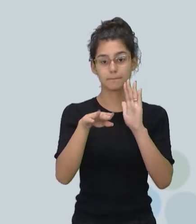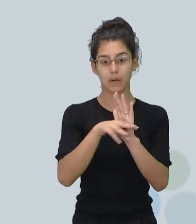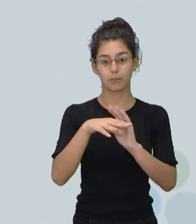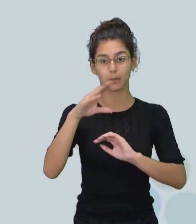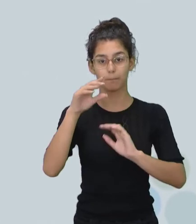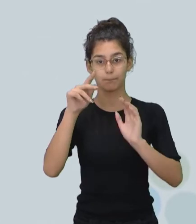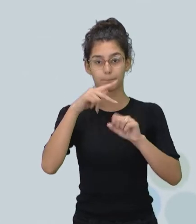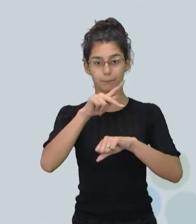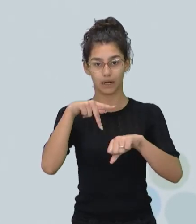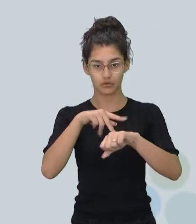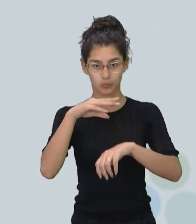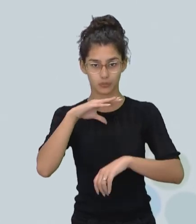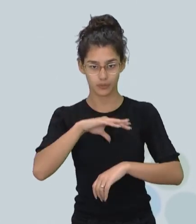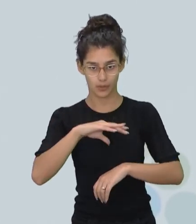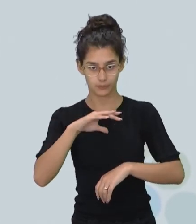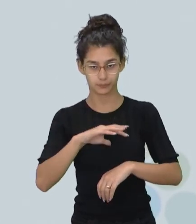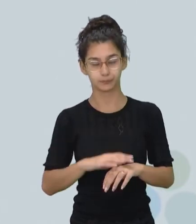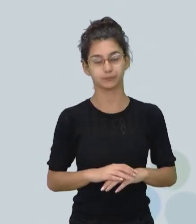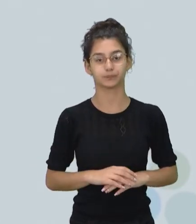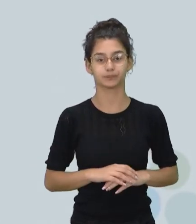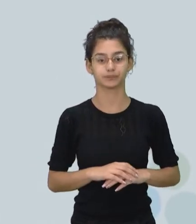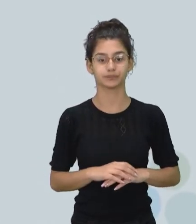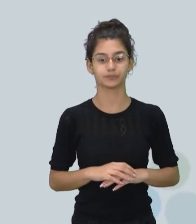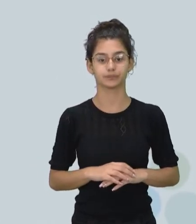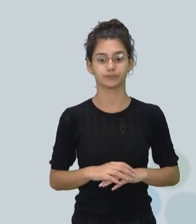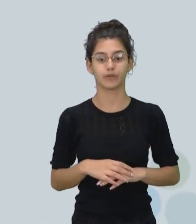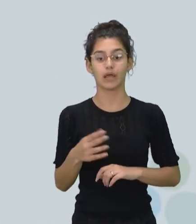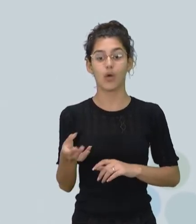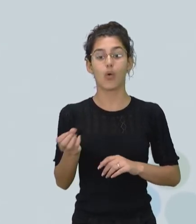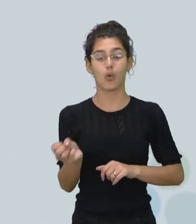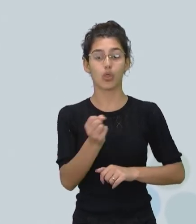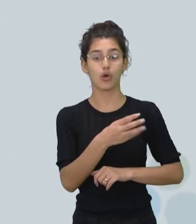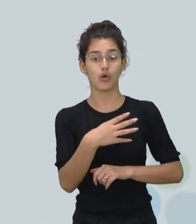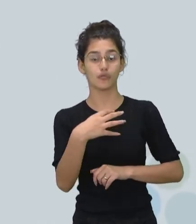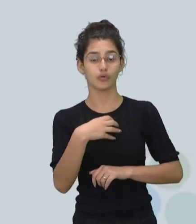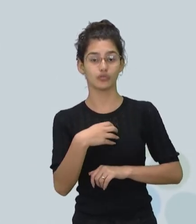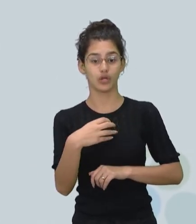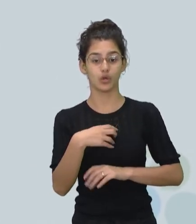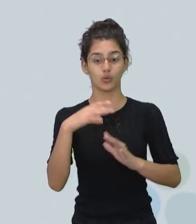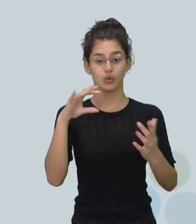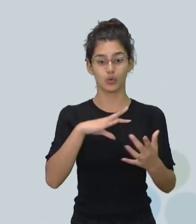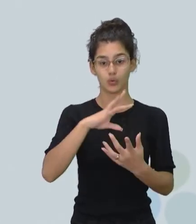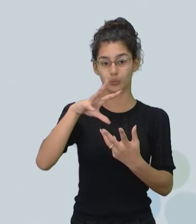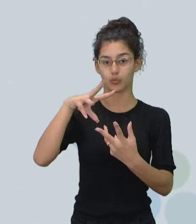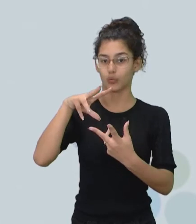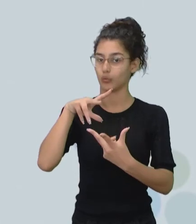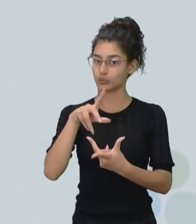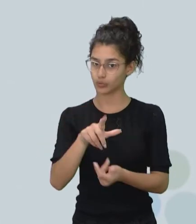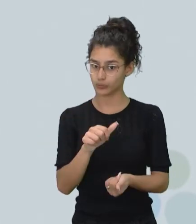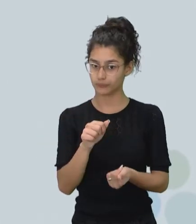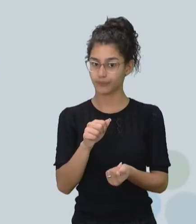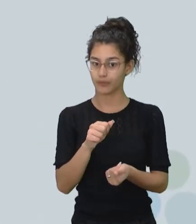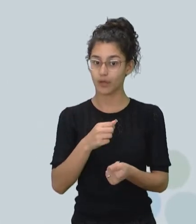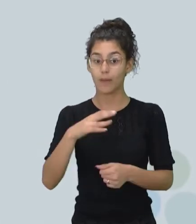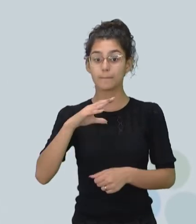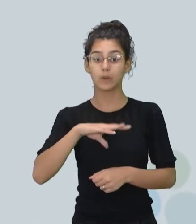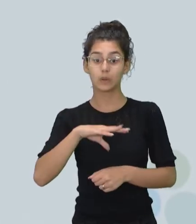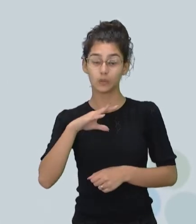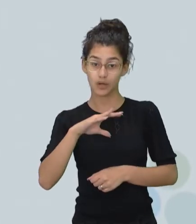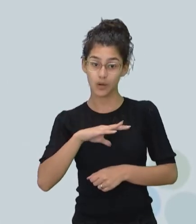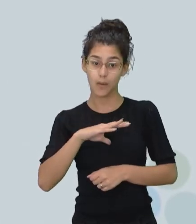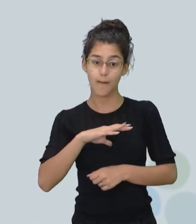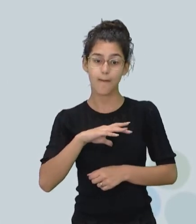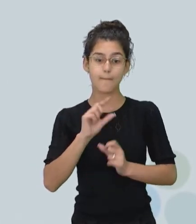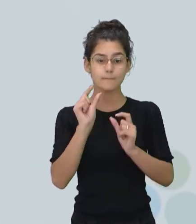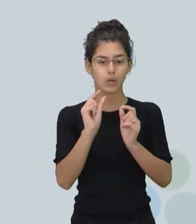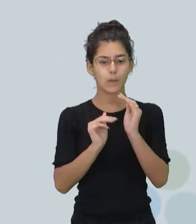Portugal. Então, aí ele já faz esse novo recorte aqui no mundo. E aí Portugal acaba tomando um